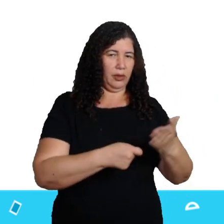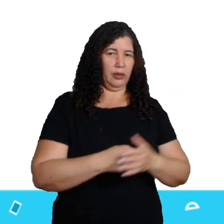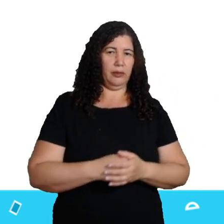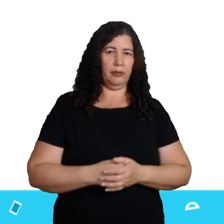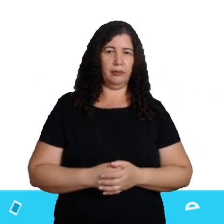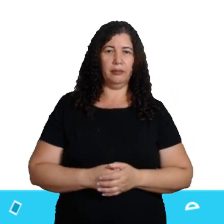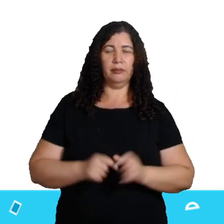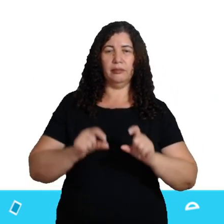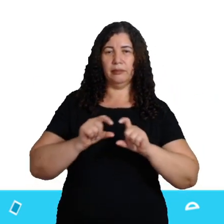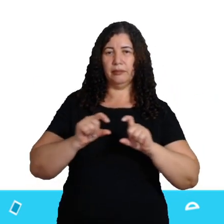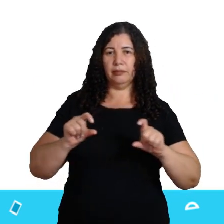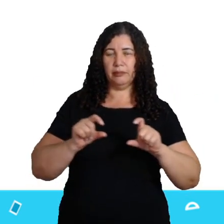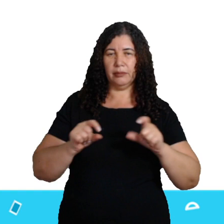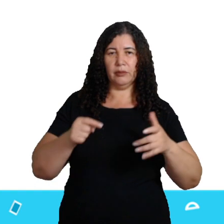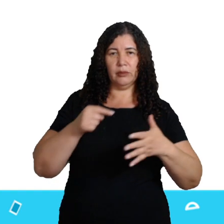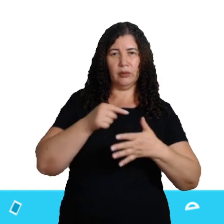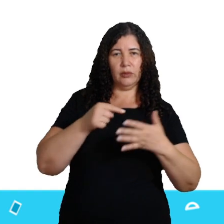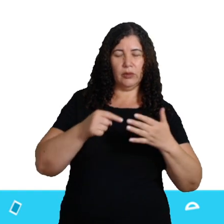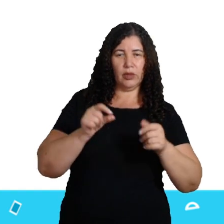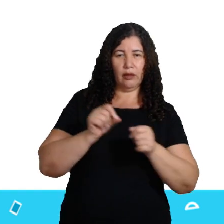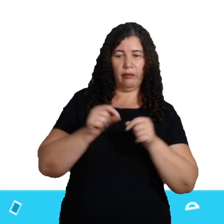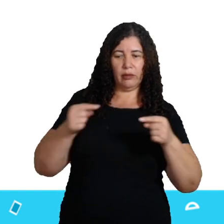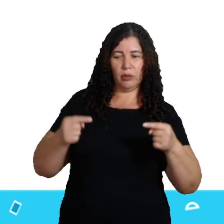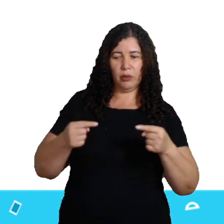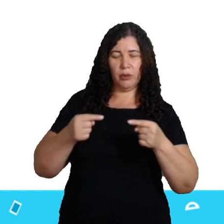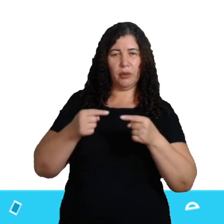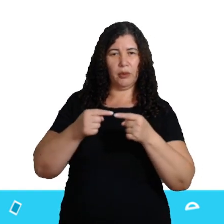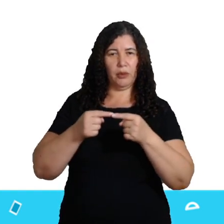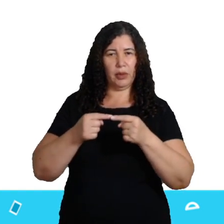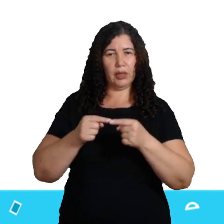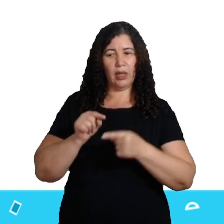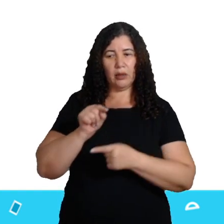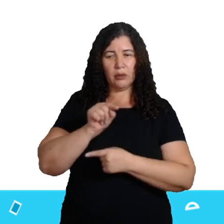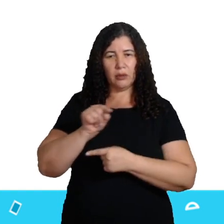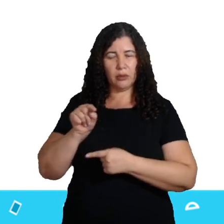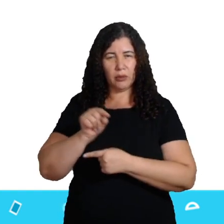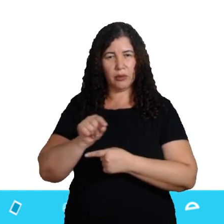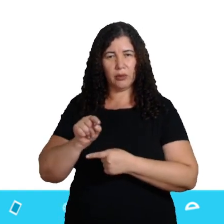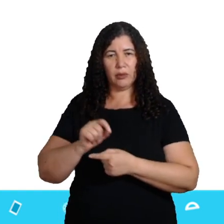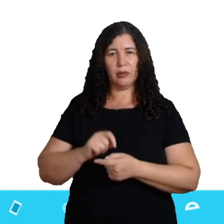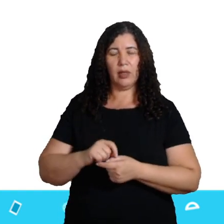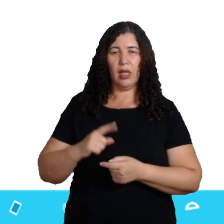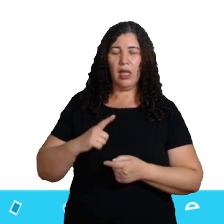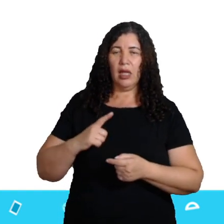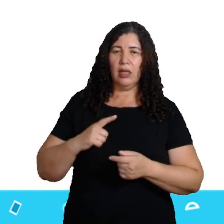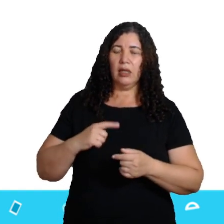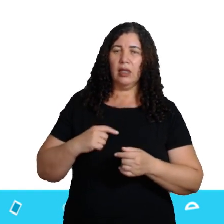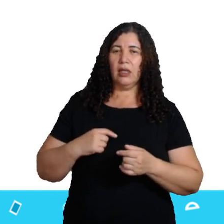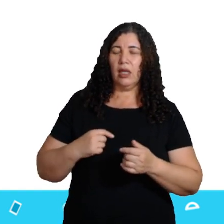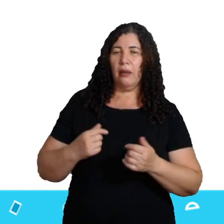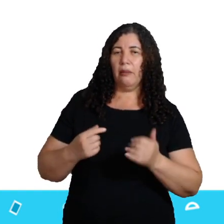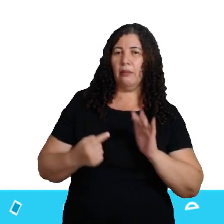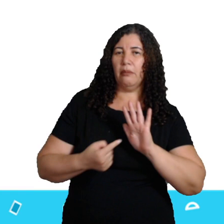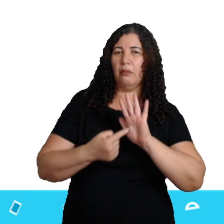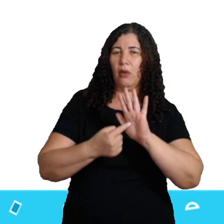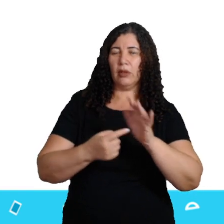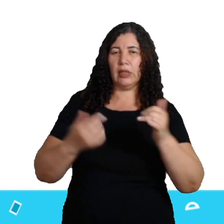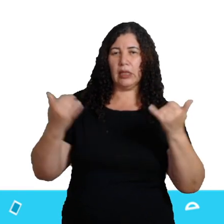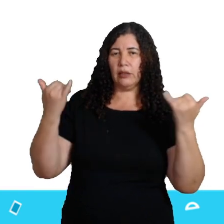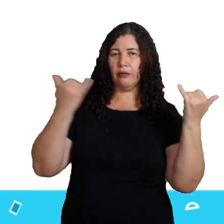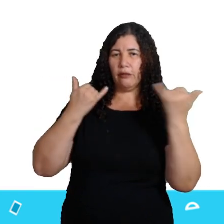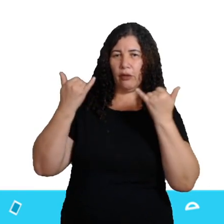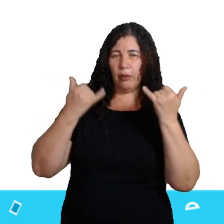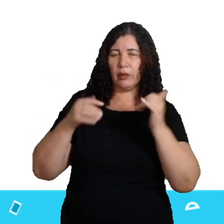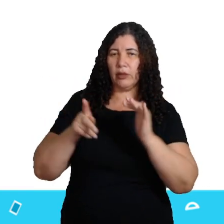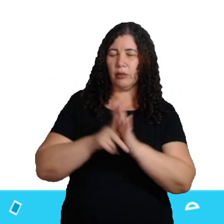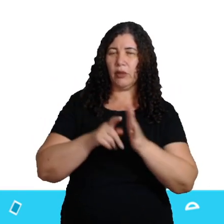trechos, os elementos de coesão sublinhados que retomam informações do texto